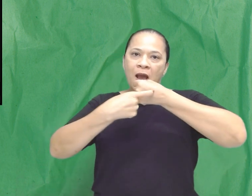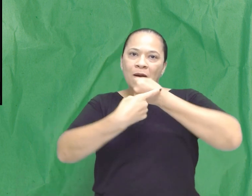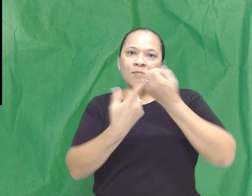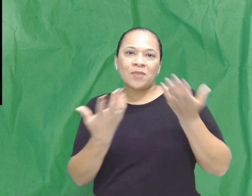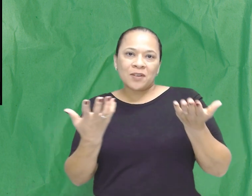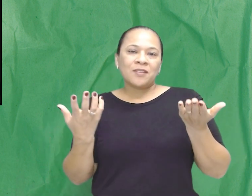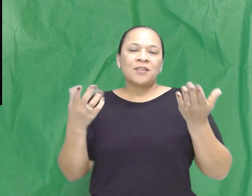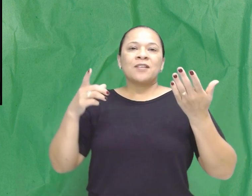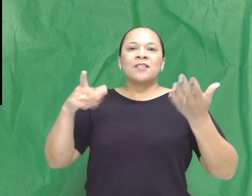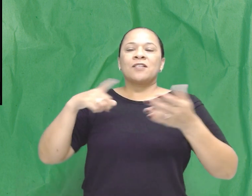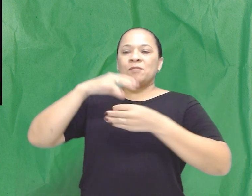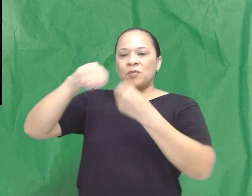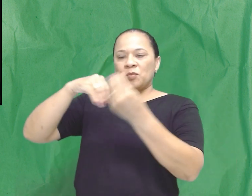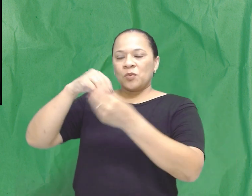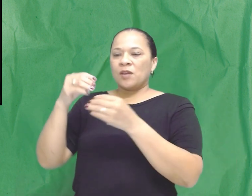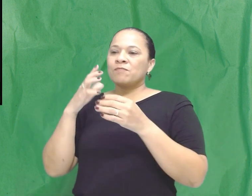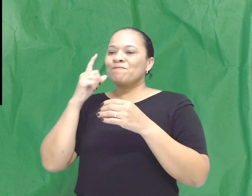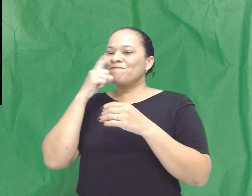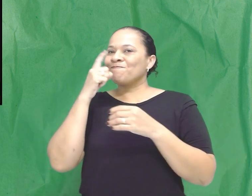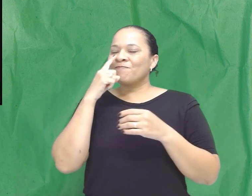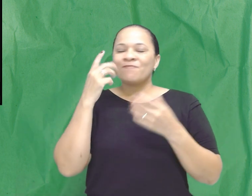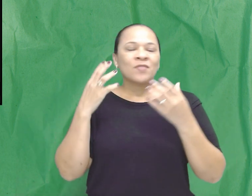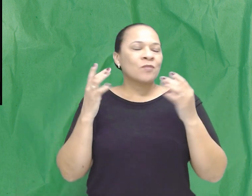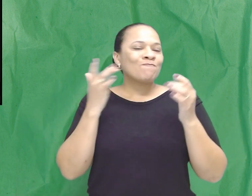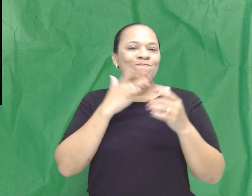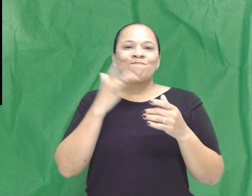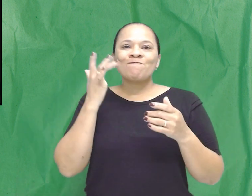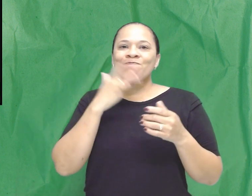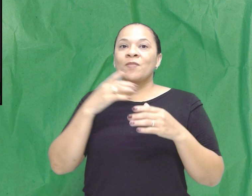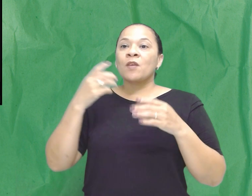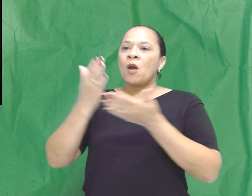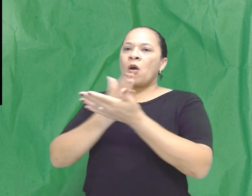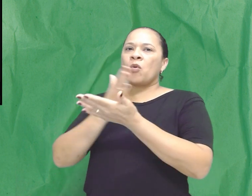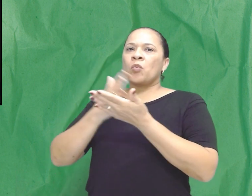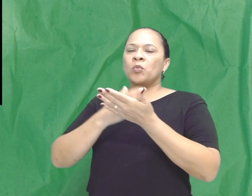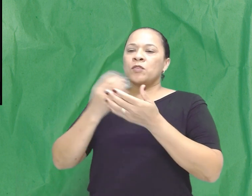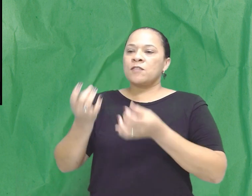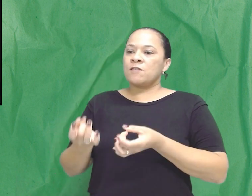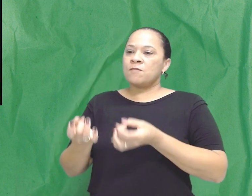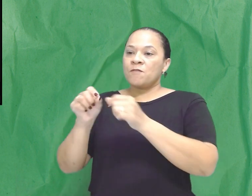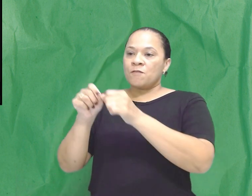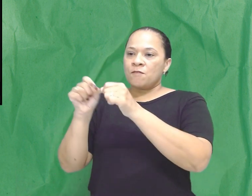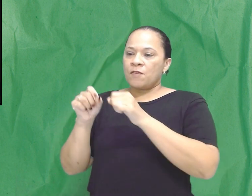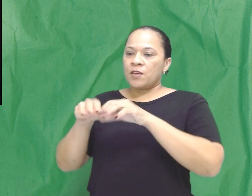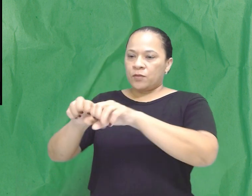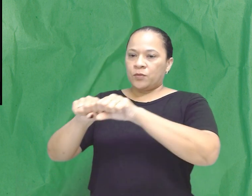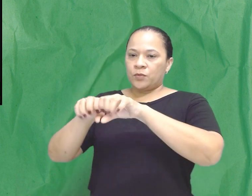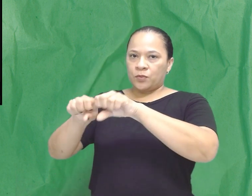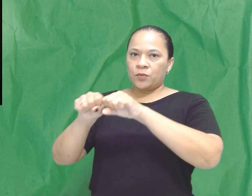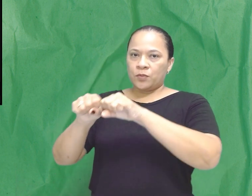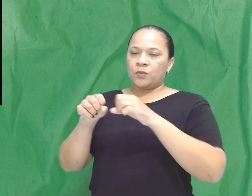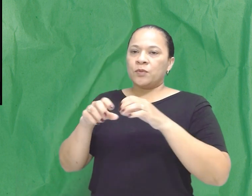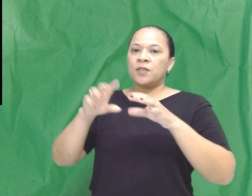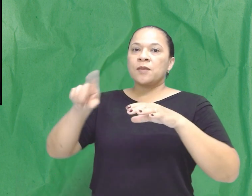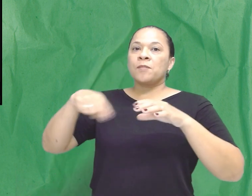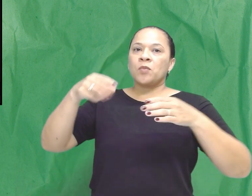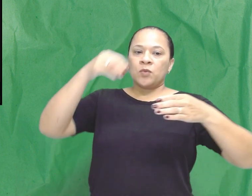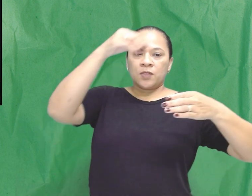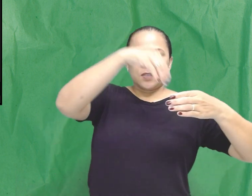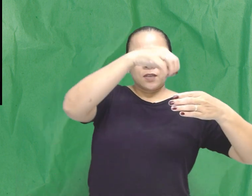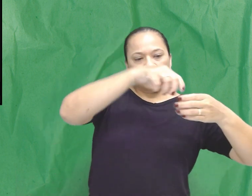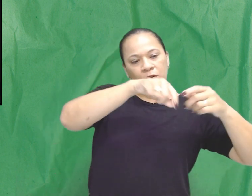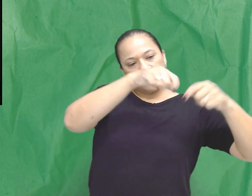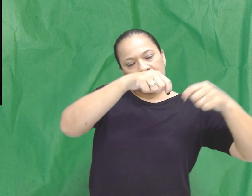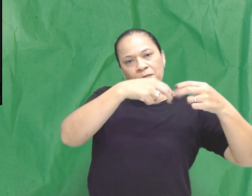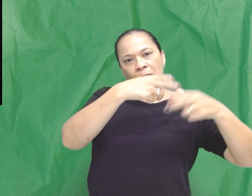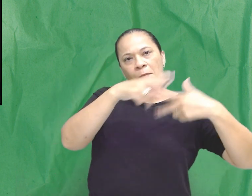fazem kits de biscoito para dar de presente. Então, é muito legal você ter essa diversificação no seu catálogo,